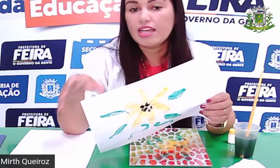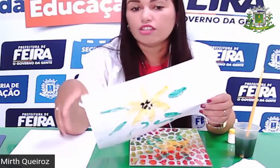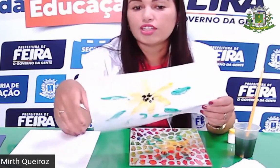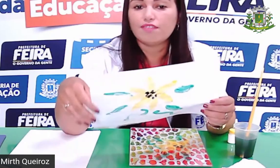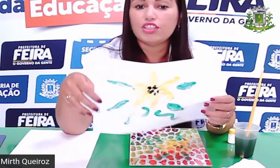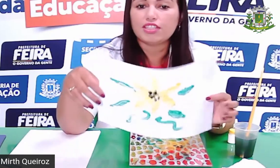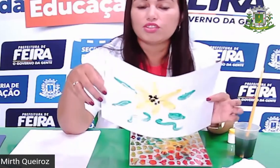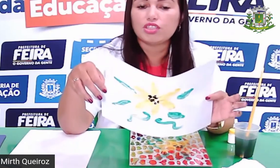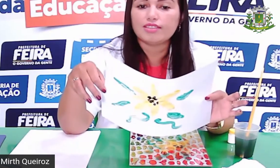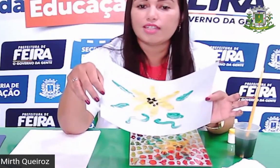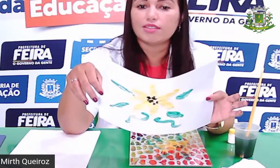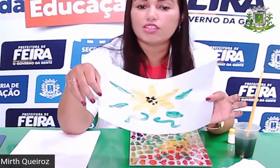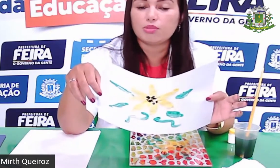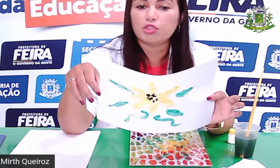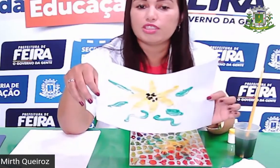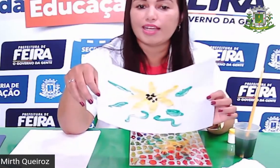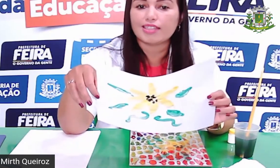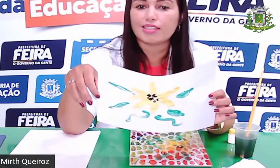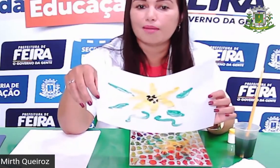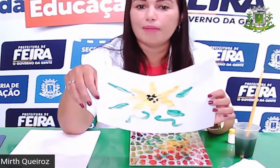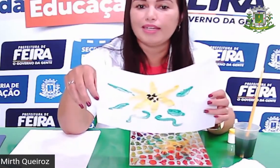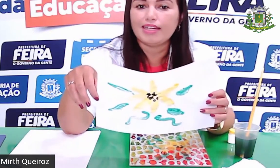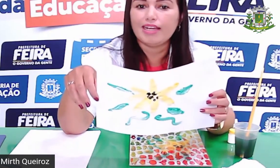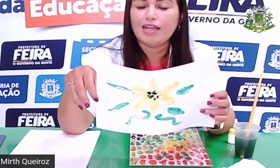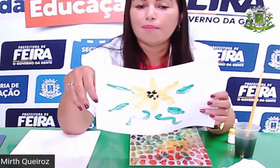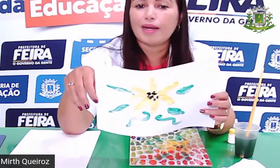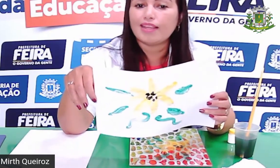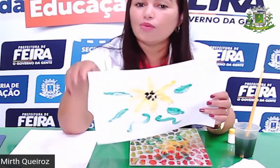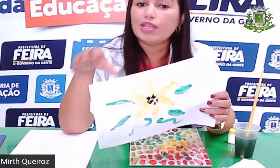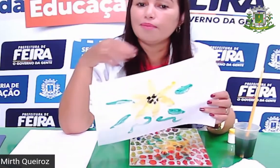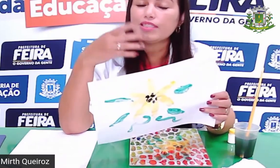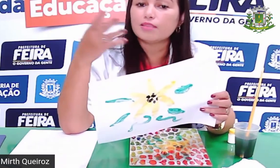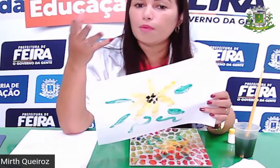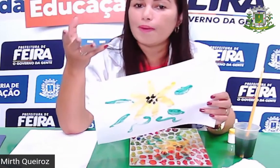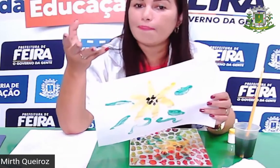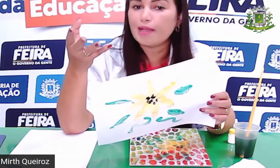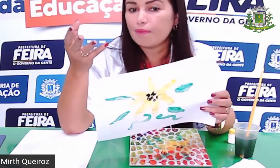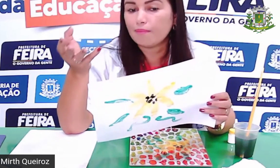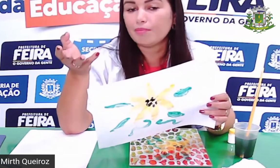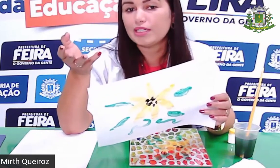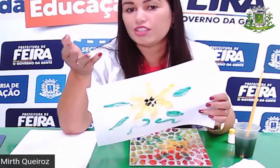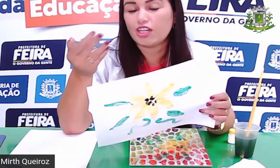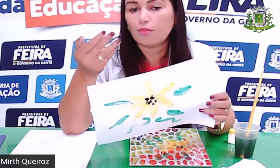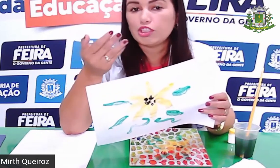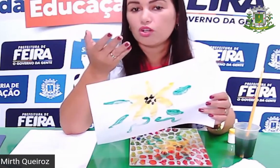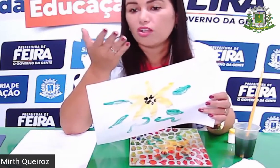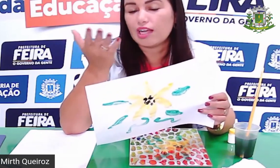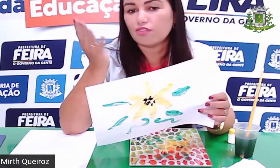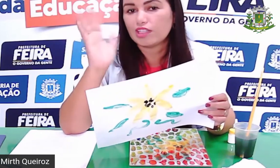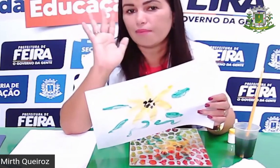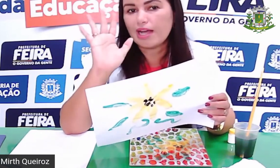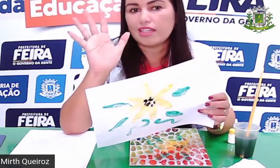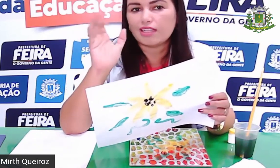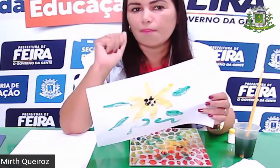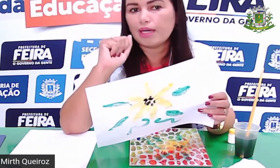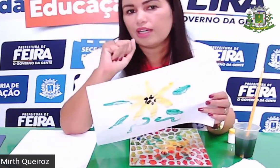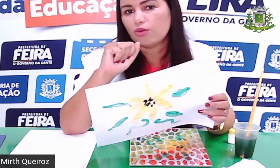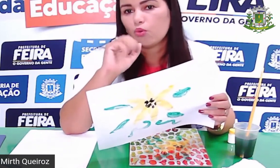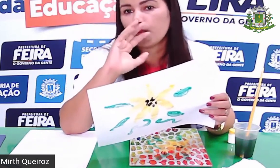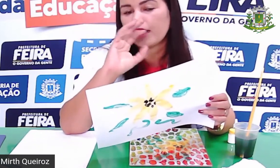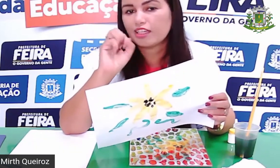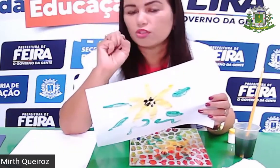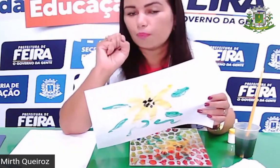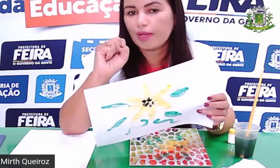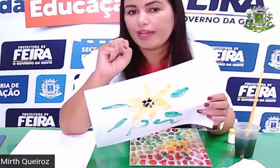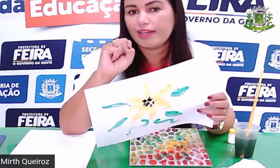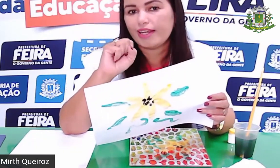vocês. Eu já vi gente utilizando esse tipo de técnica também, né? Para dar uma lembrança para o papai e para a mamãe. Geralmente colocavam ali a marquinha da mão